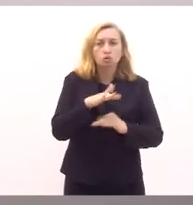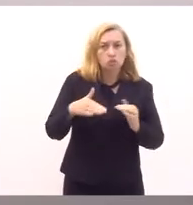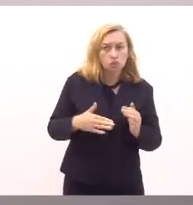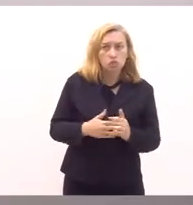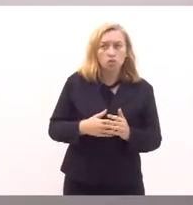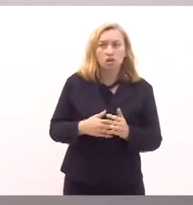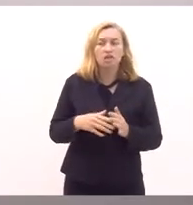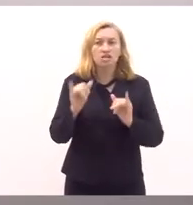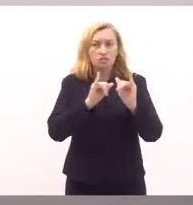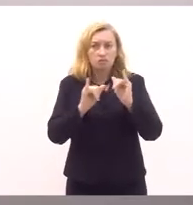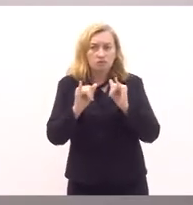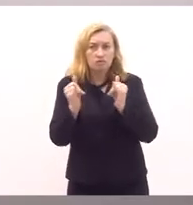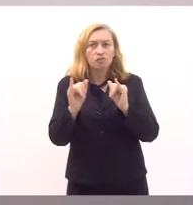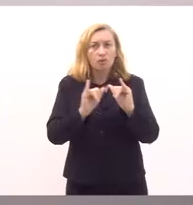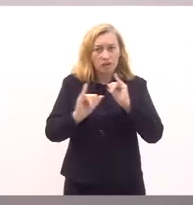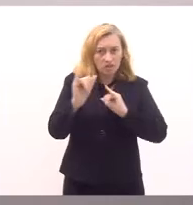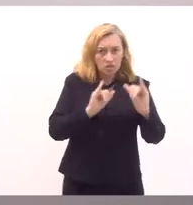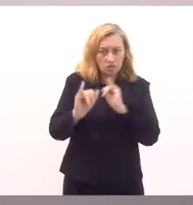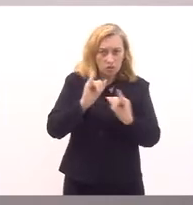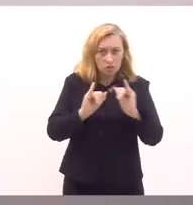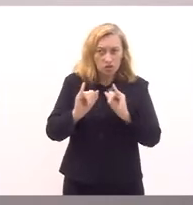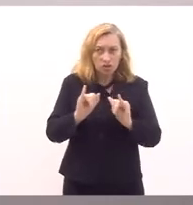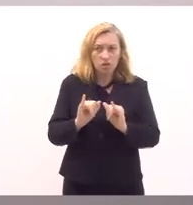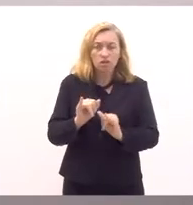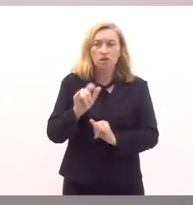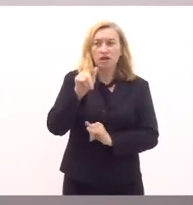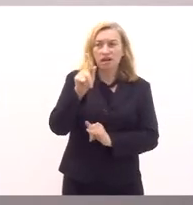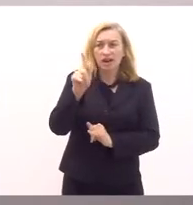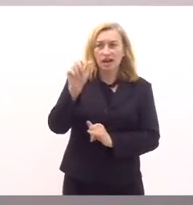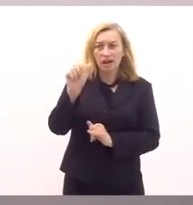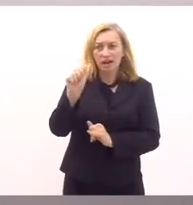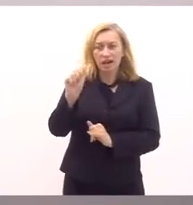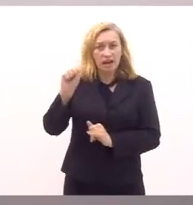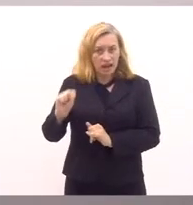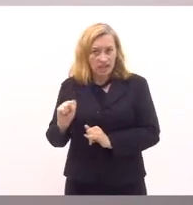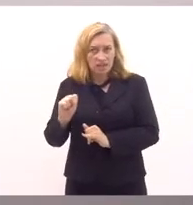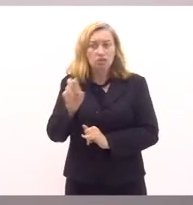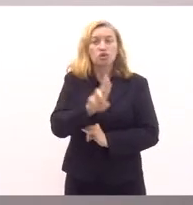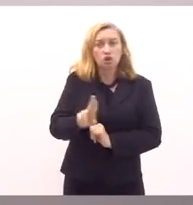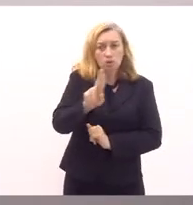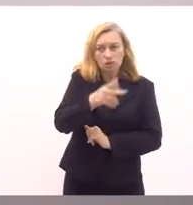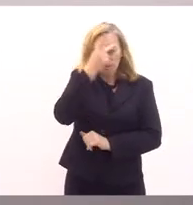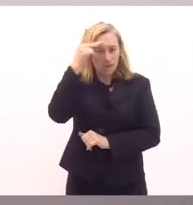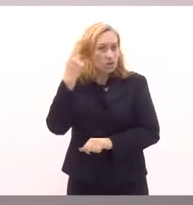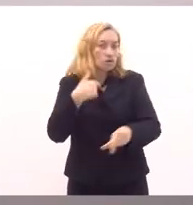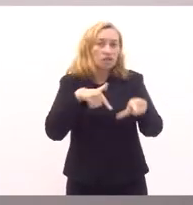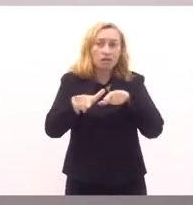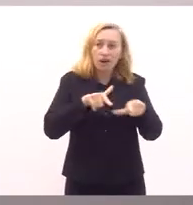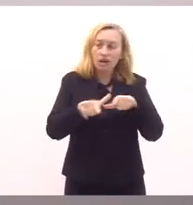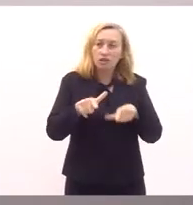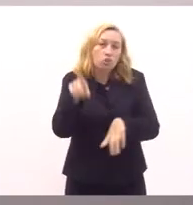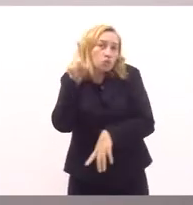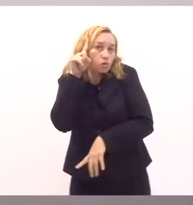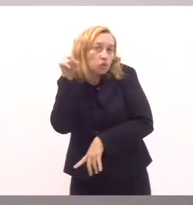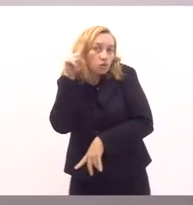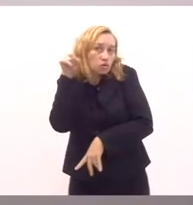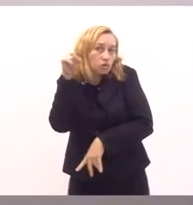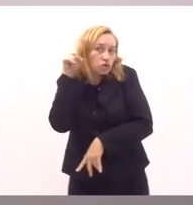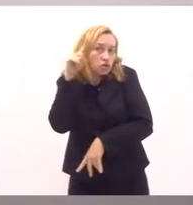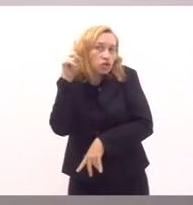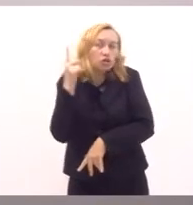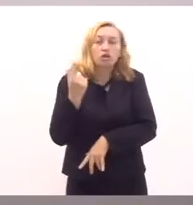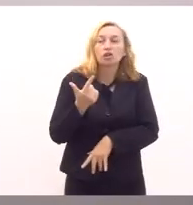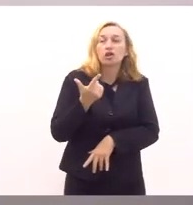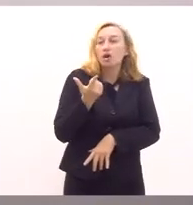elementos que a gente traz na nossa fala. Um botijão de gás, que é o que usa o trabalhador e a trabalhadora no seu dia a dia, custando